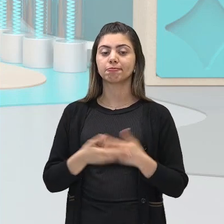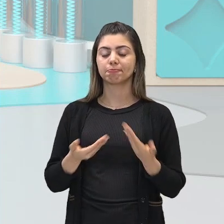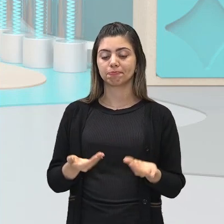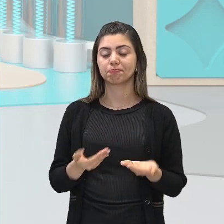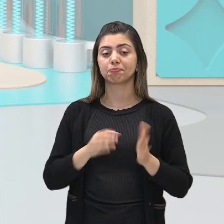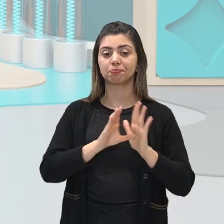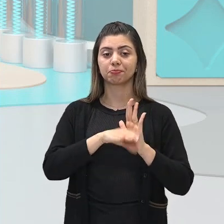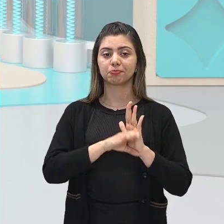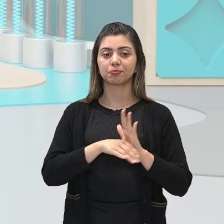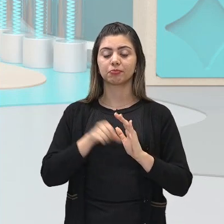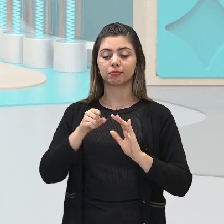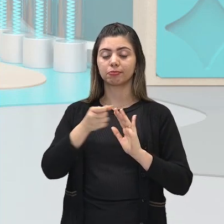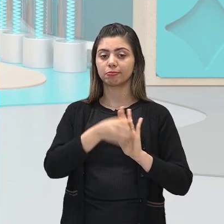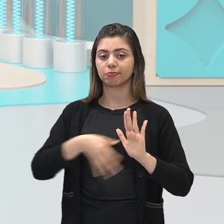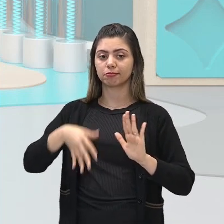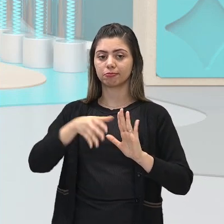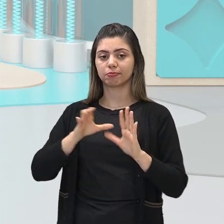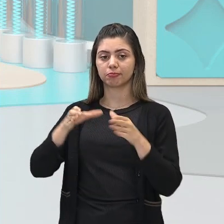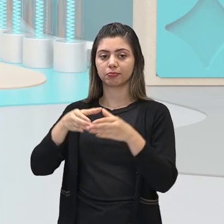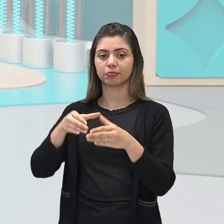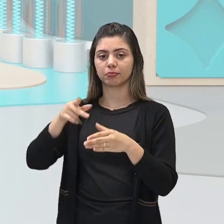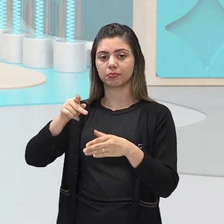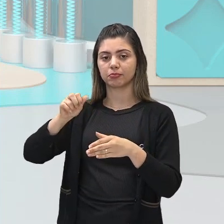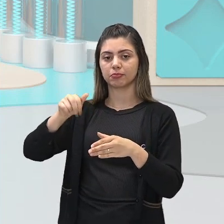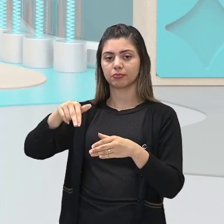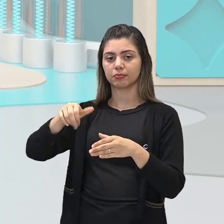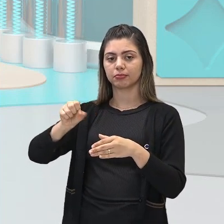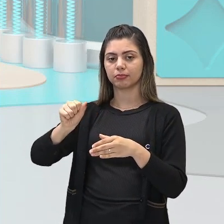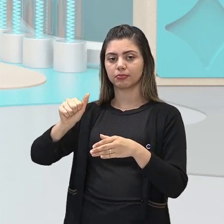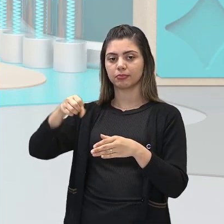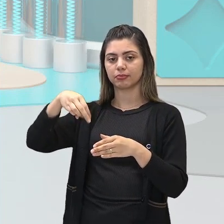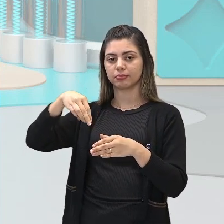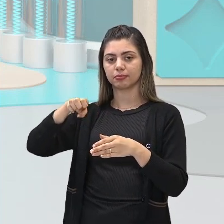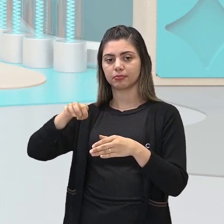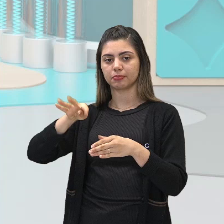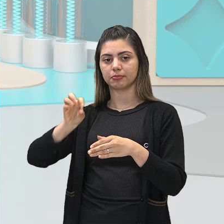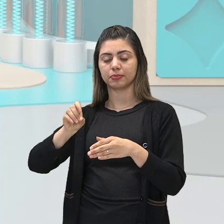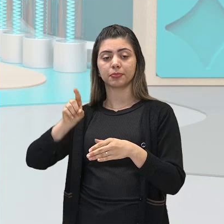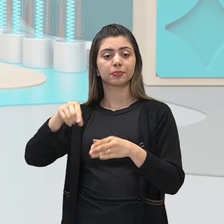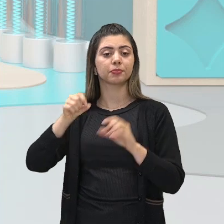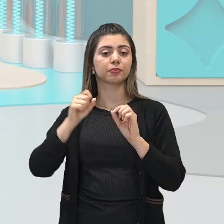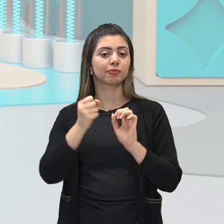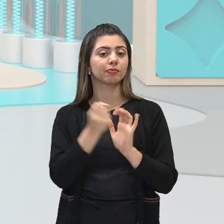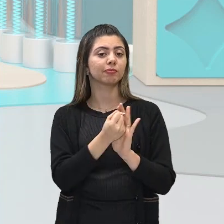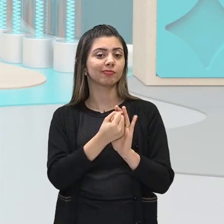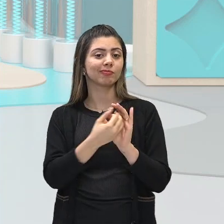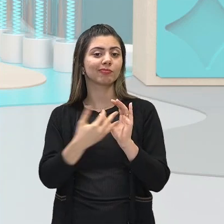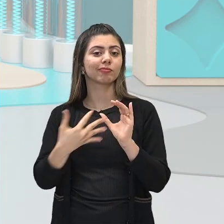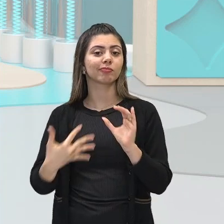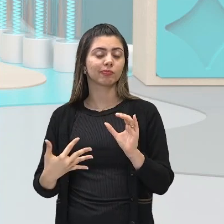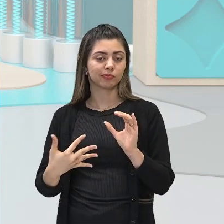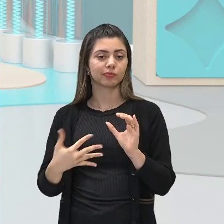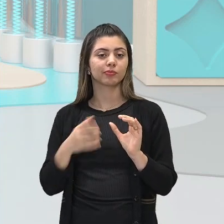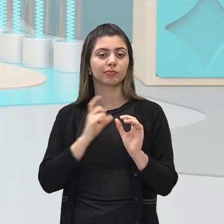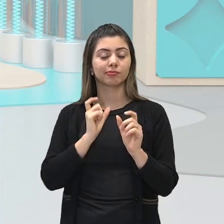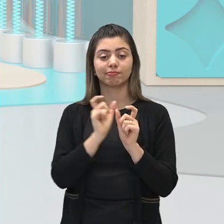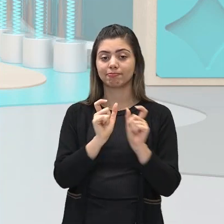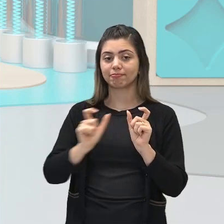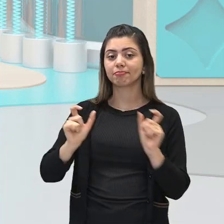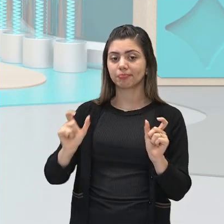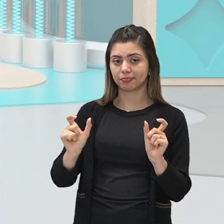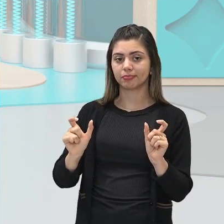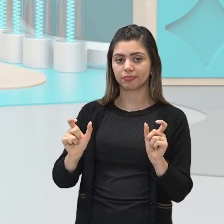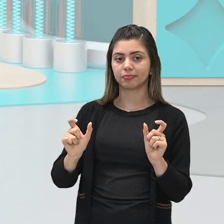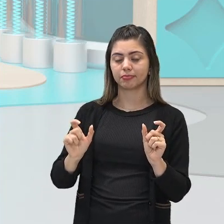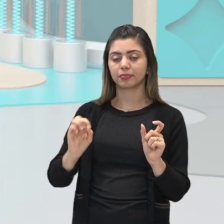Conceito: figuras de pensamento são caracterizadas por termos